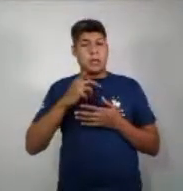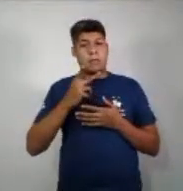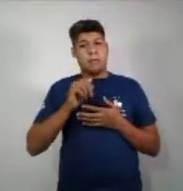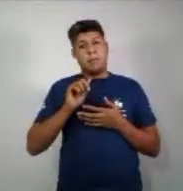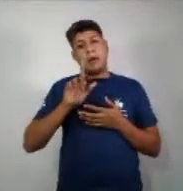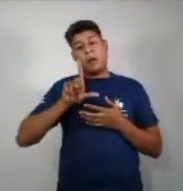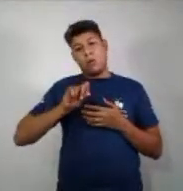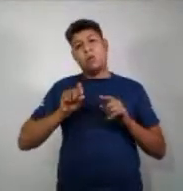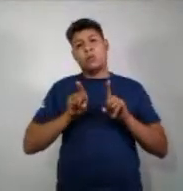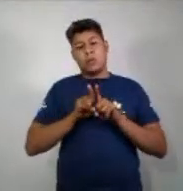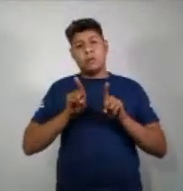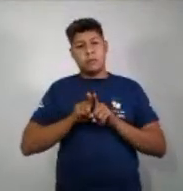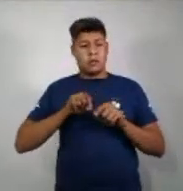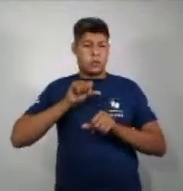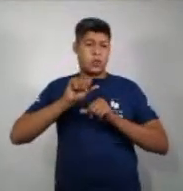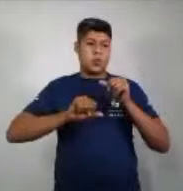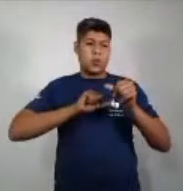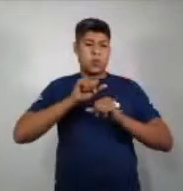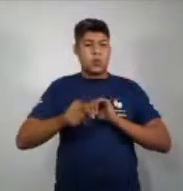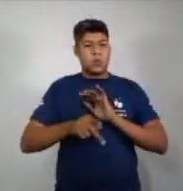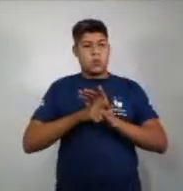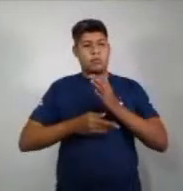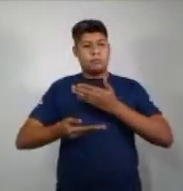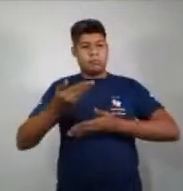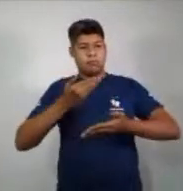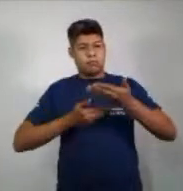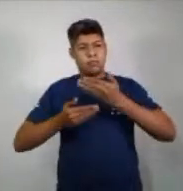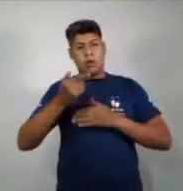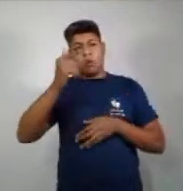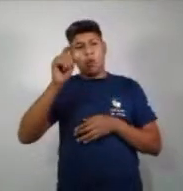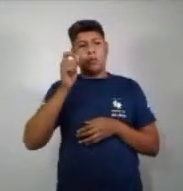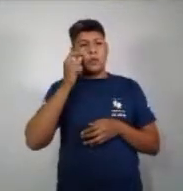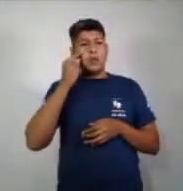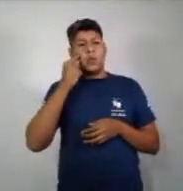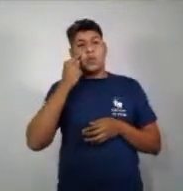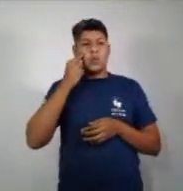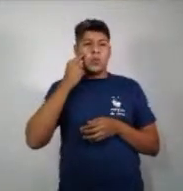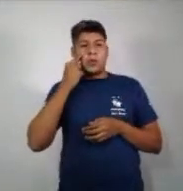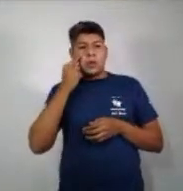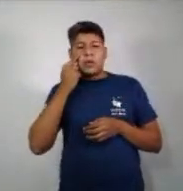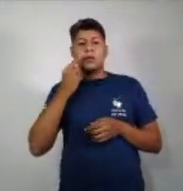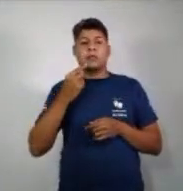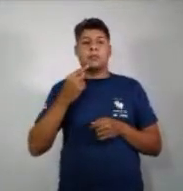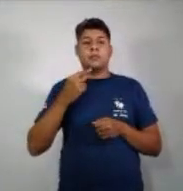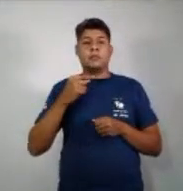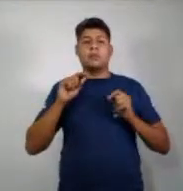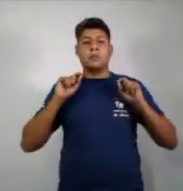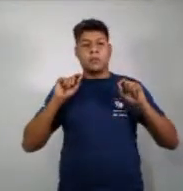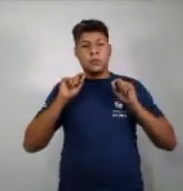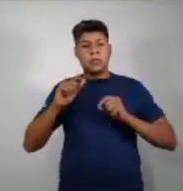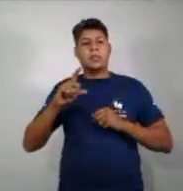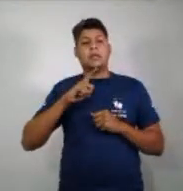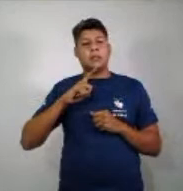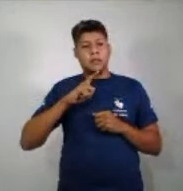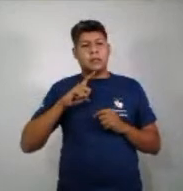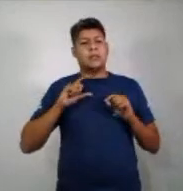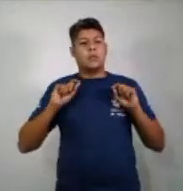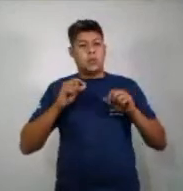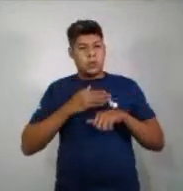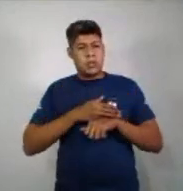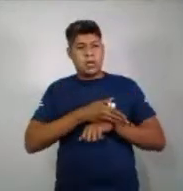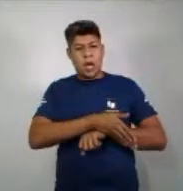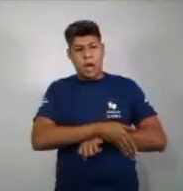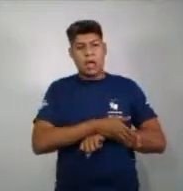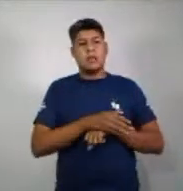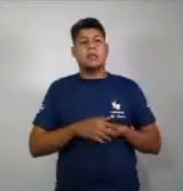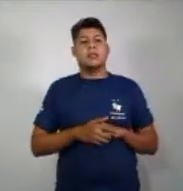também trocou correspondências para tirar algumas dúvidas de vocabulário. Então, também ele tinha, né, esse